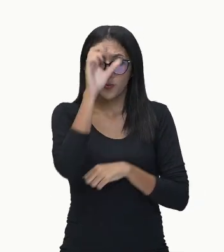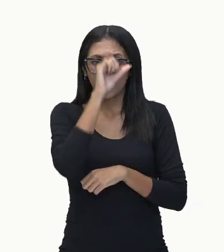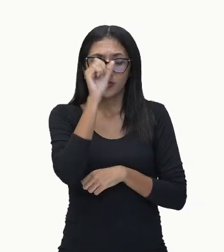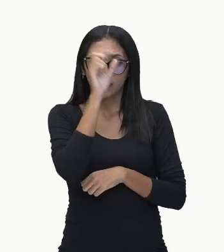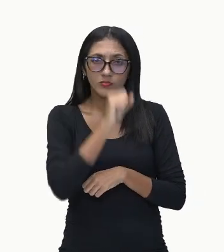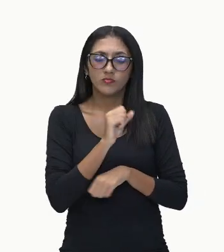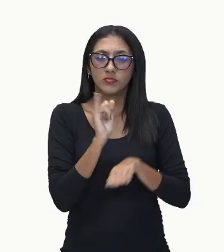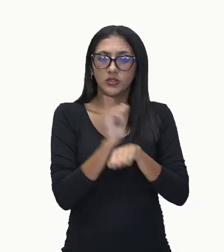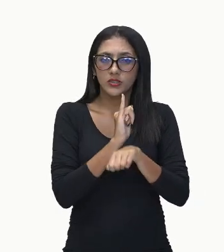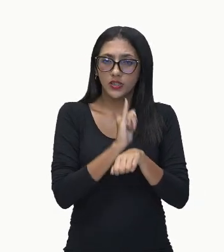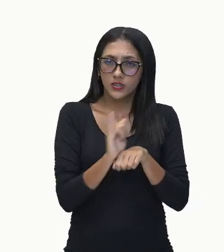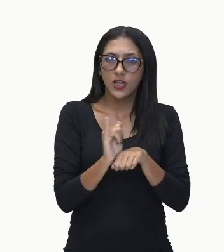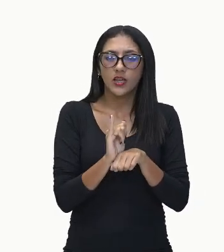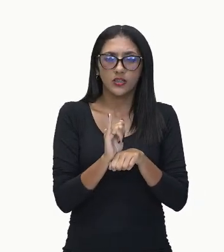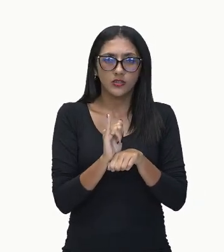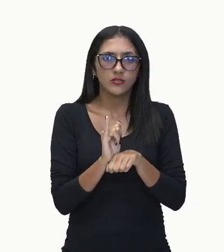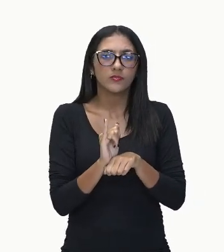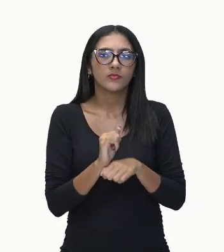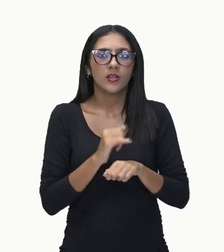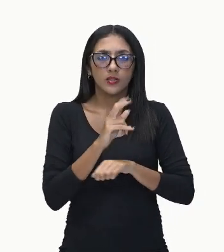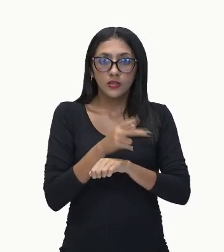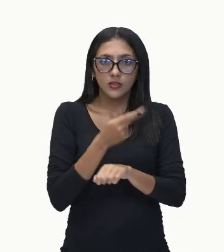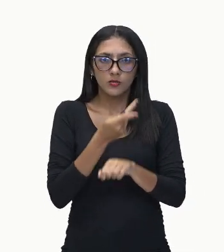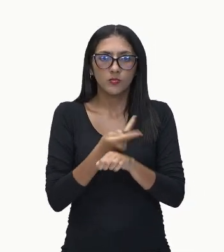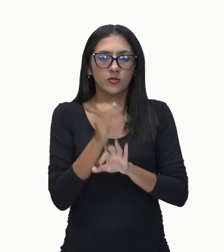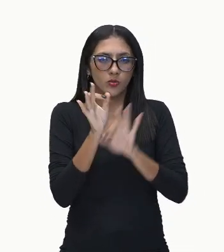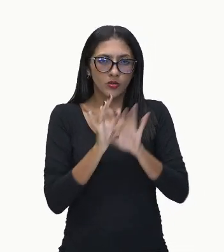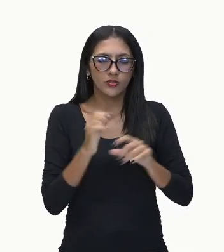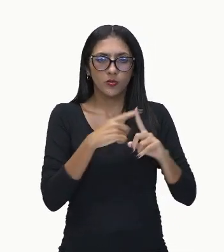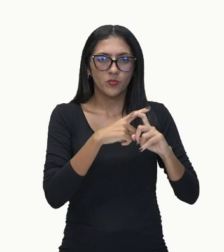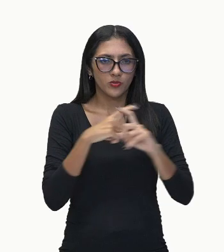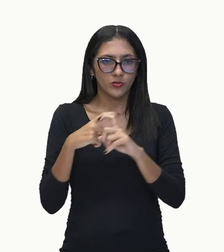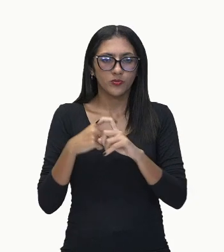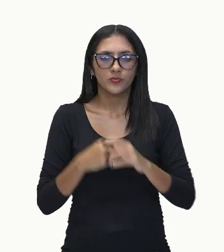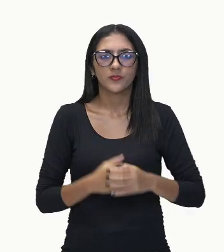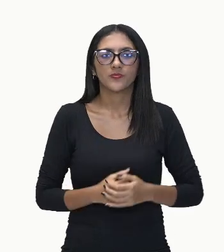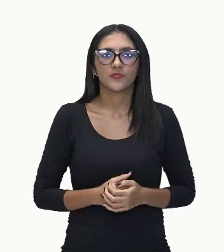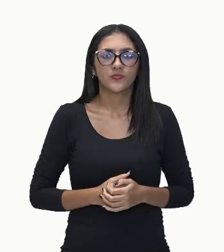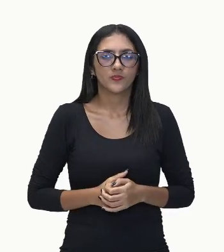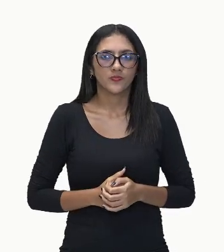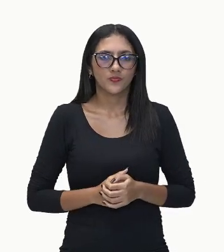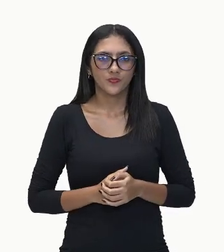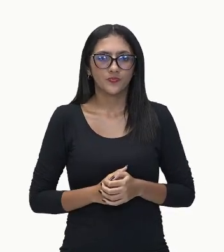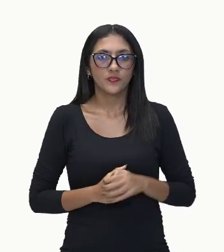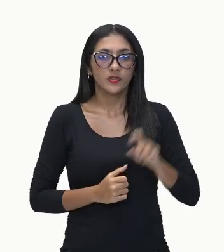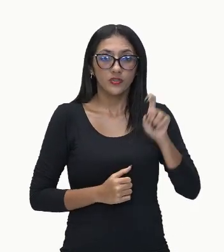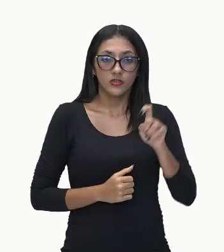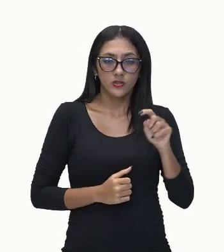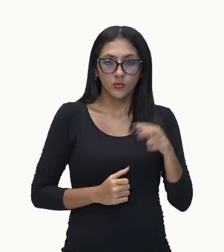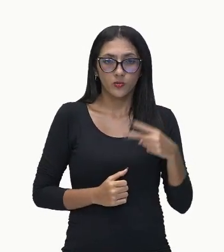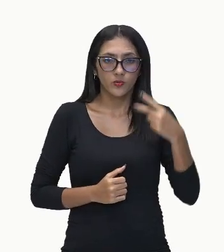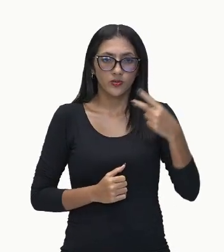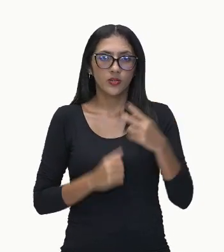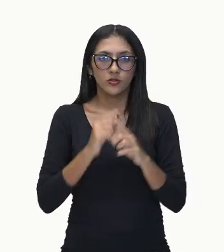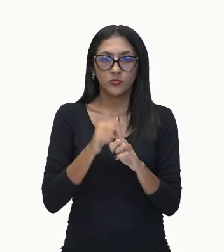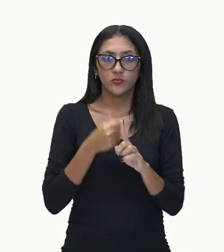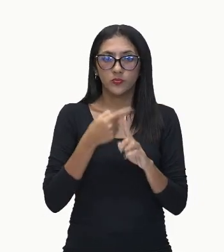uma técnica de resolver né certas situações com polinômios bom x qu +